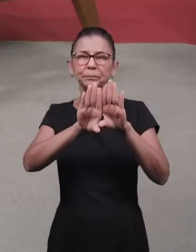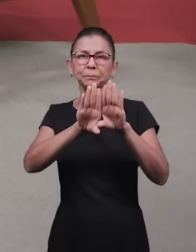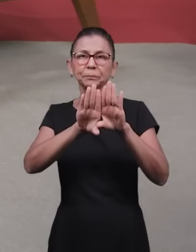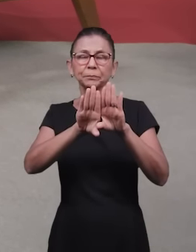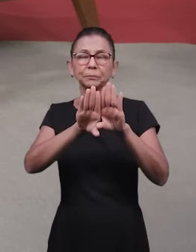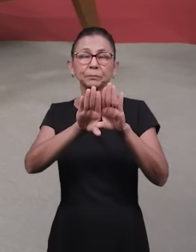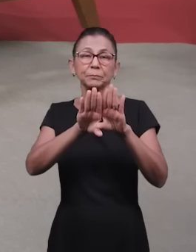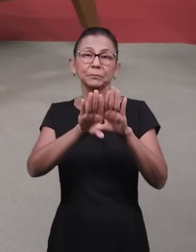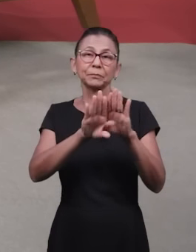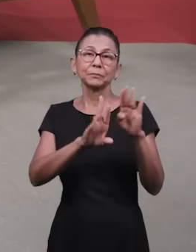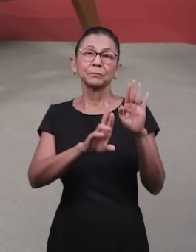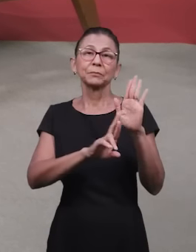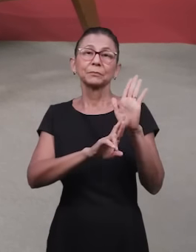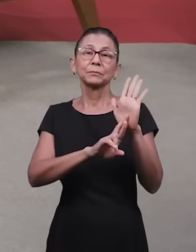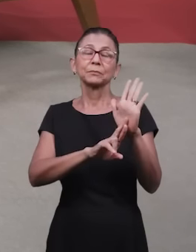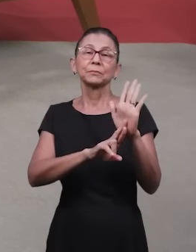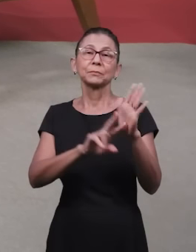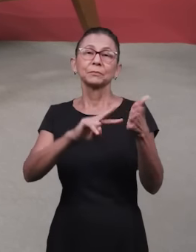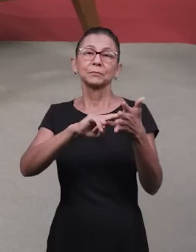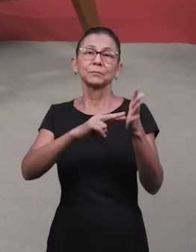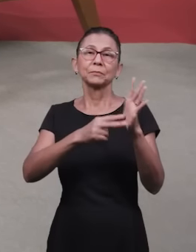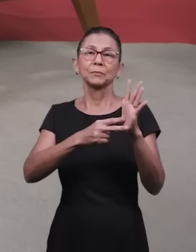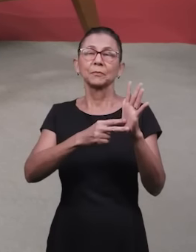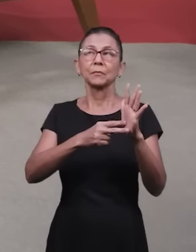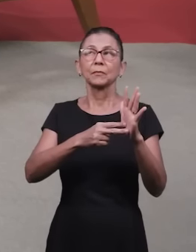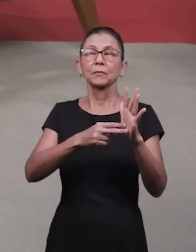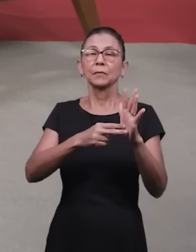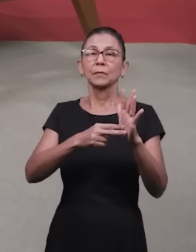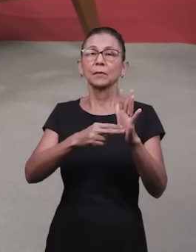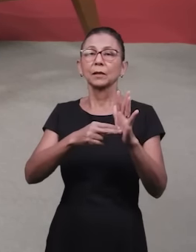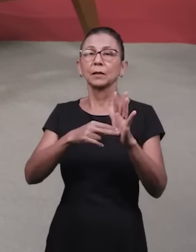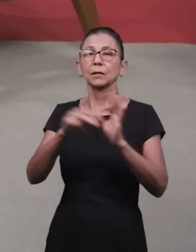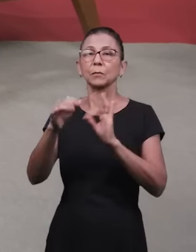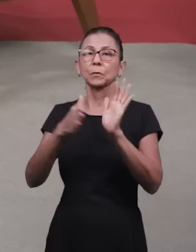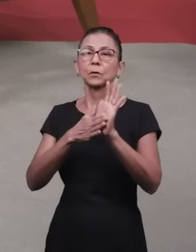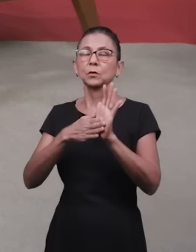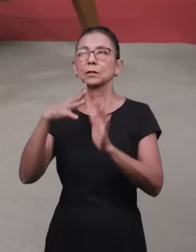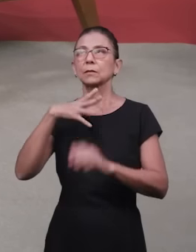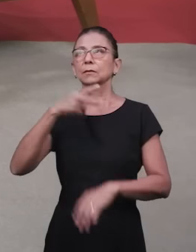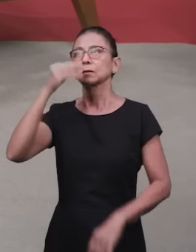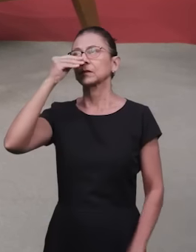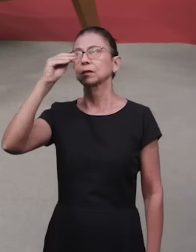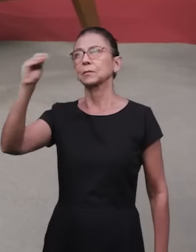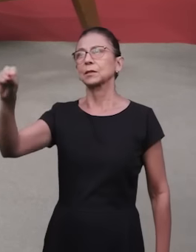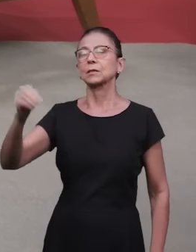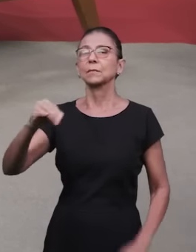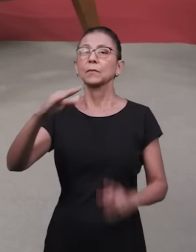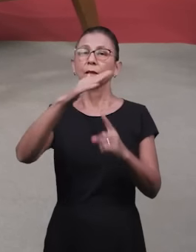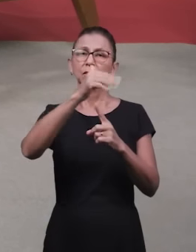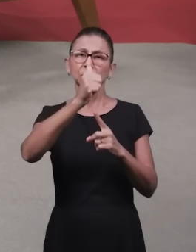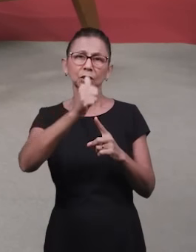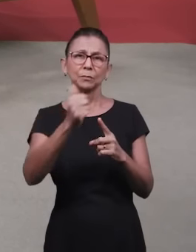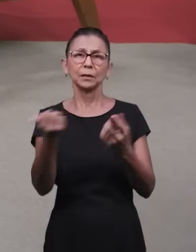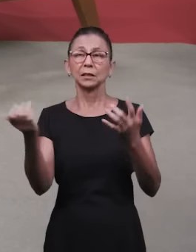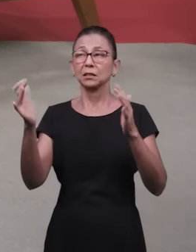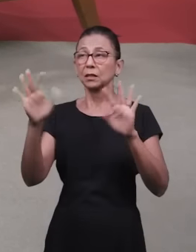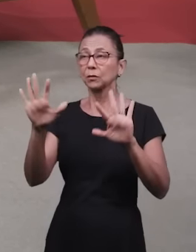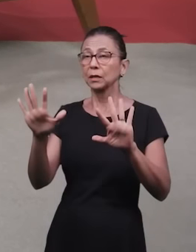Ela rejeitou o projeto. Então, ela foi chamada, mas ela não foi